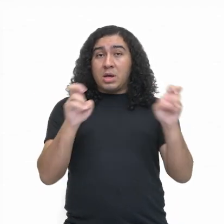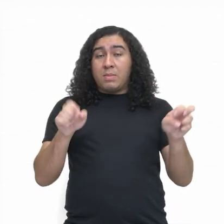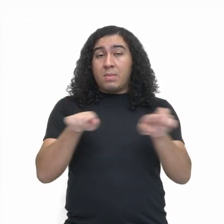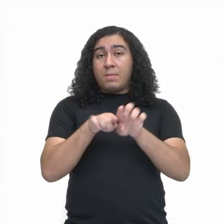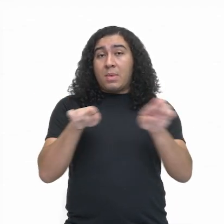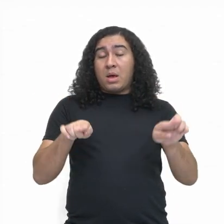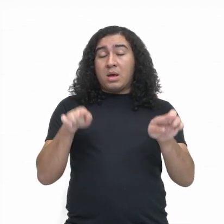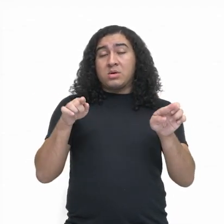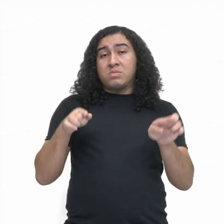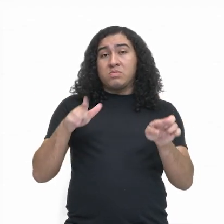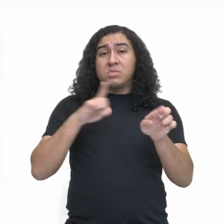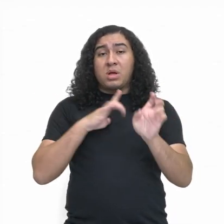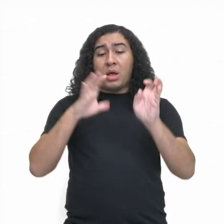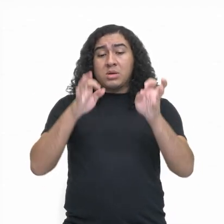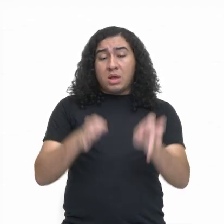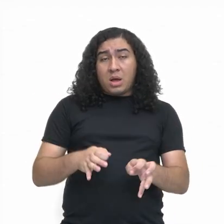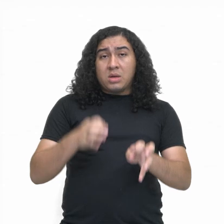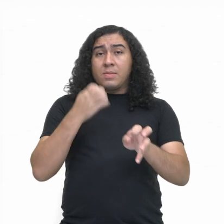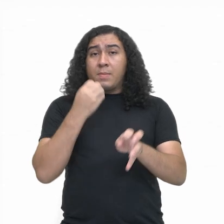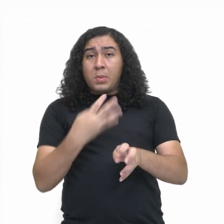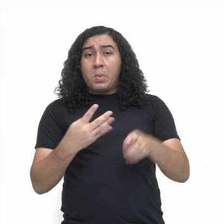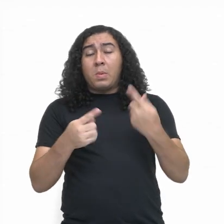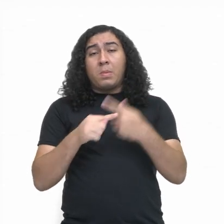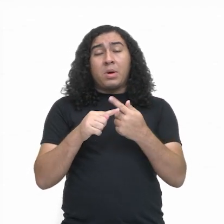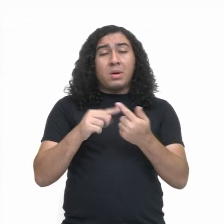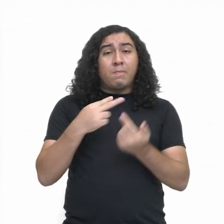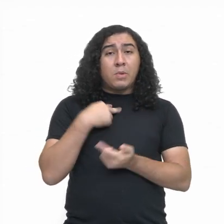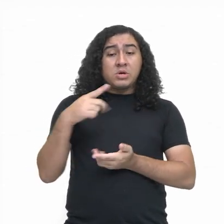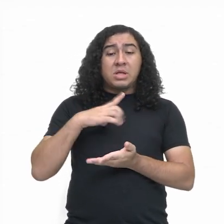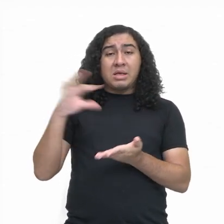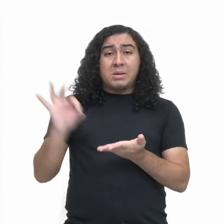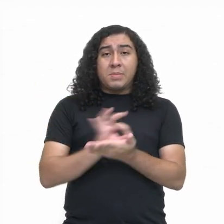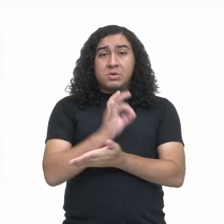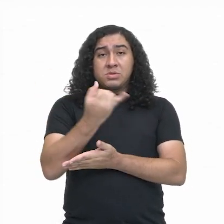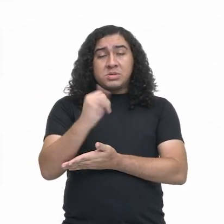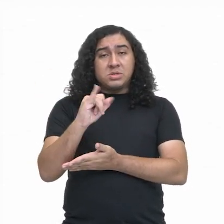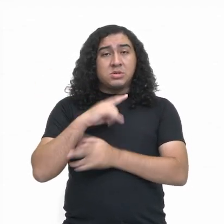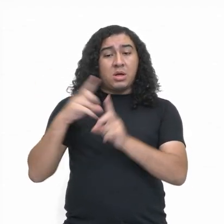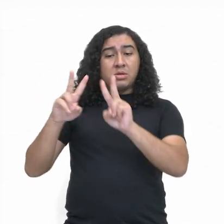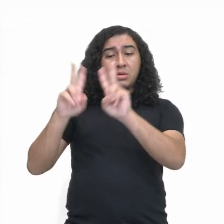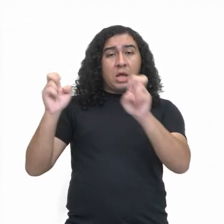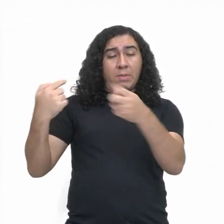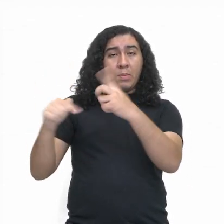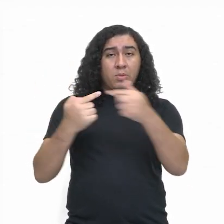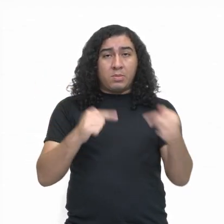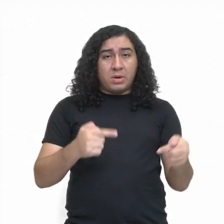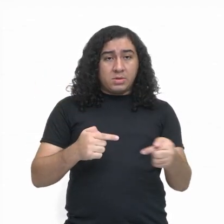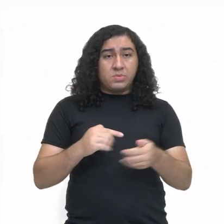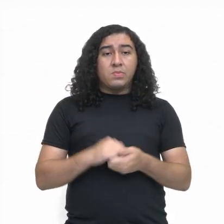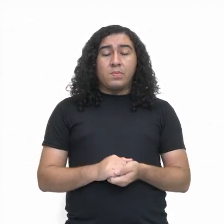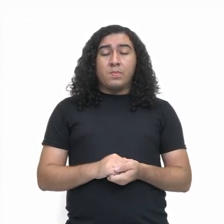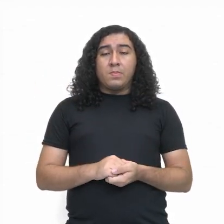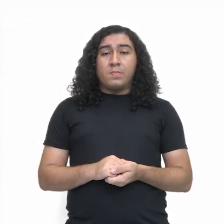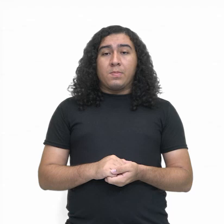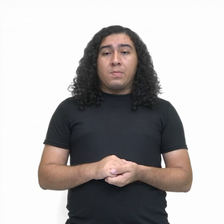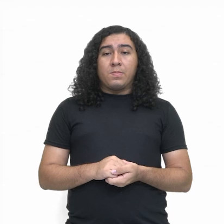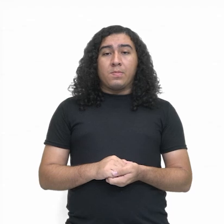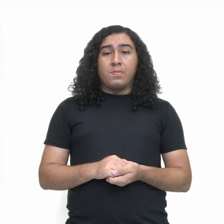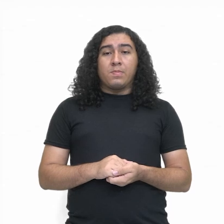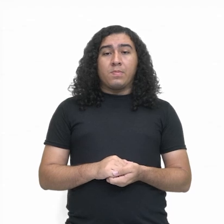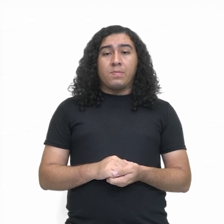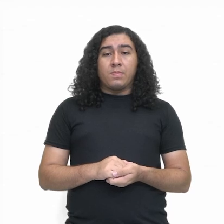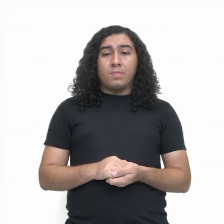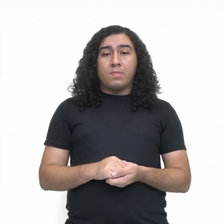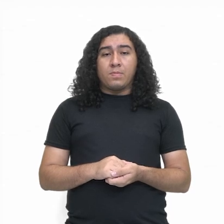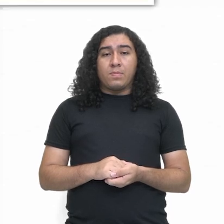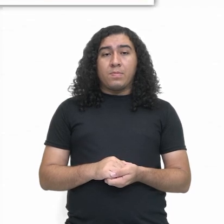não me tornar inimigos quando eu começo a falar dessa questão política aí, tá? Então, quando a gente fala de filosofia